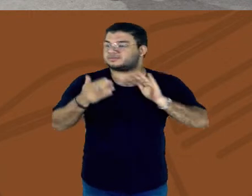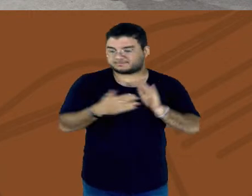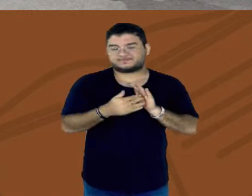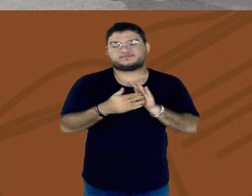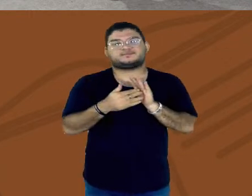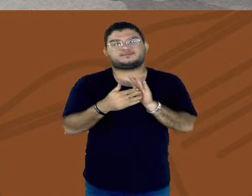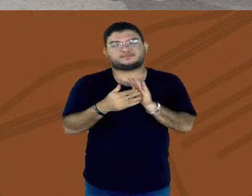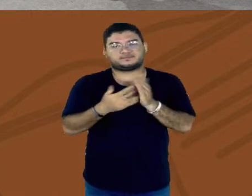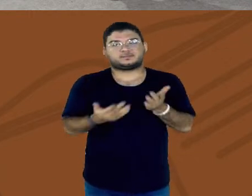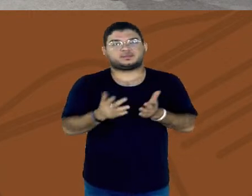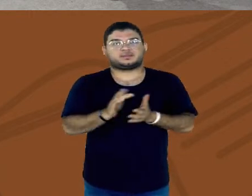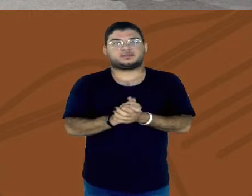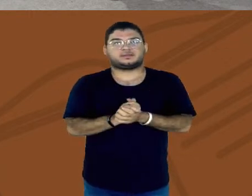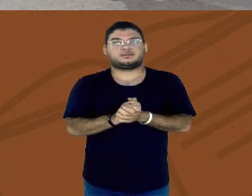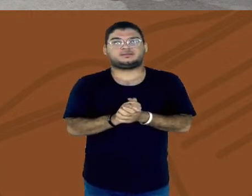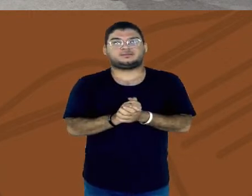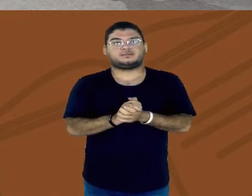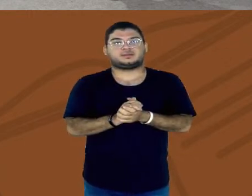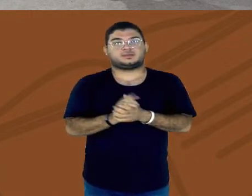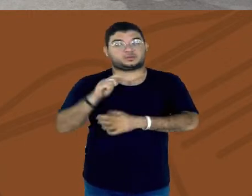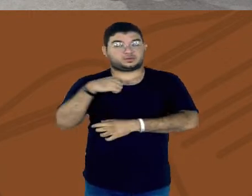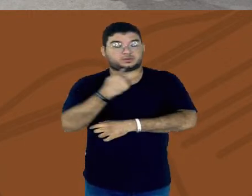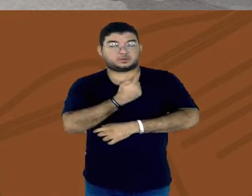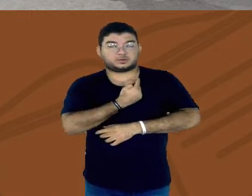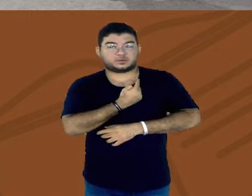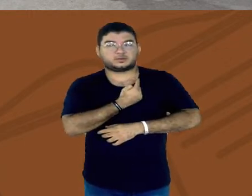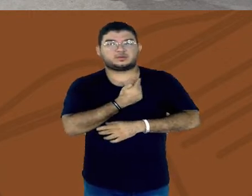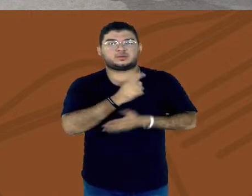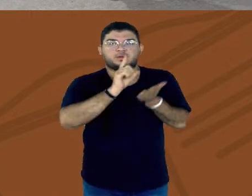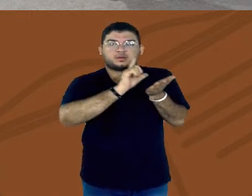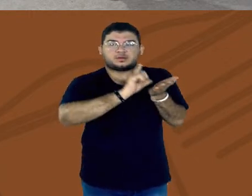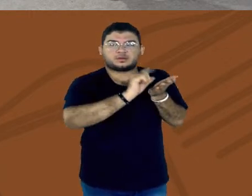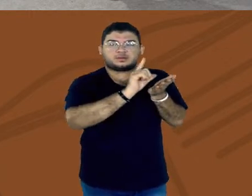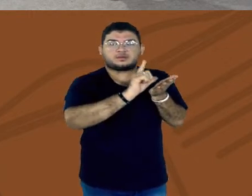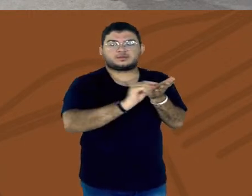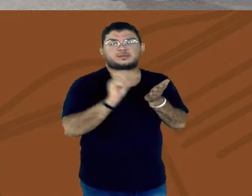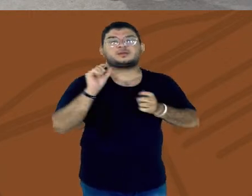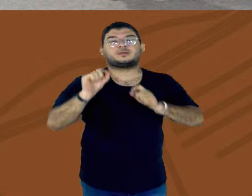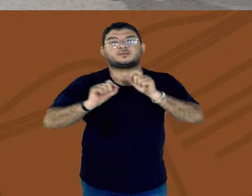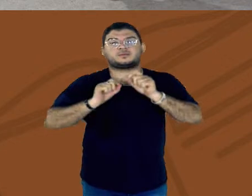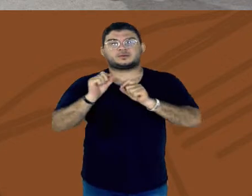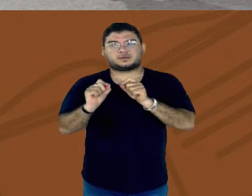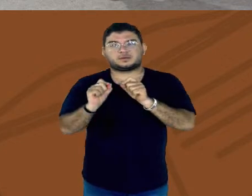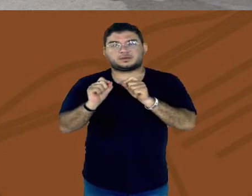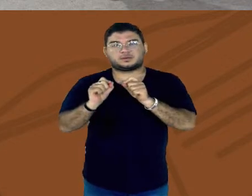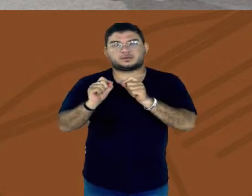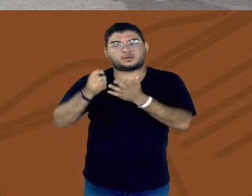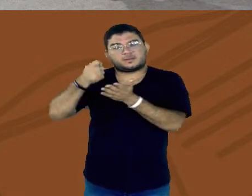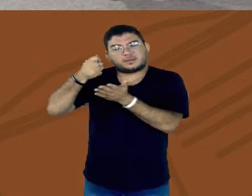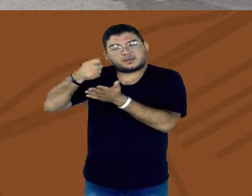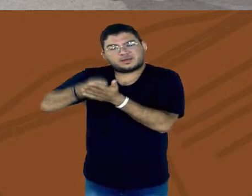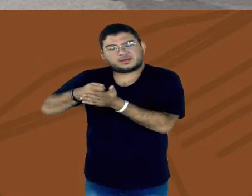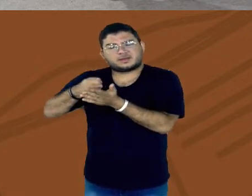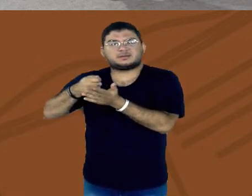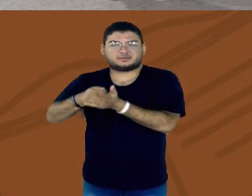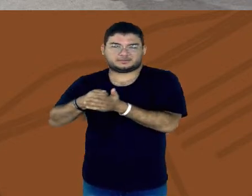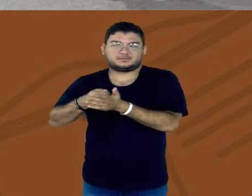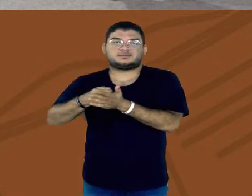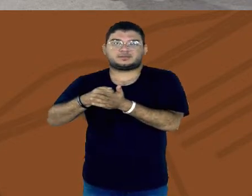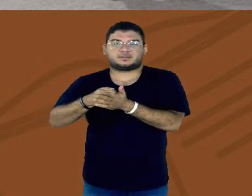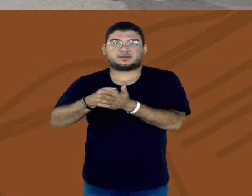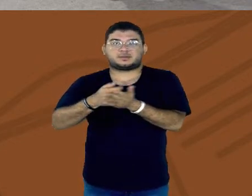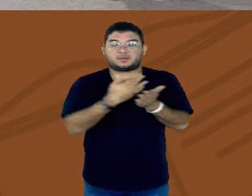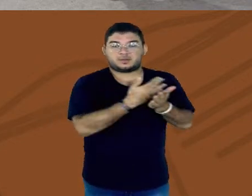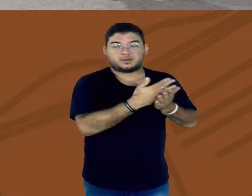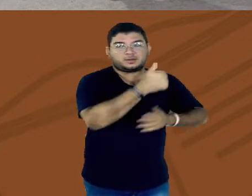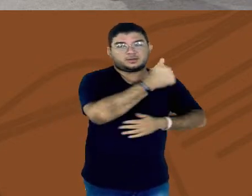corpo. E está lá no nosso organizador curricular como exigência também para as fases 1